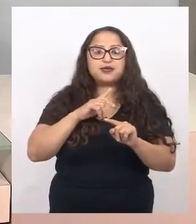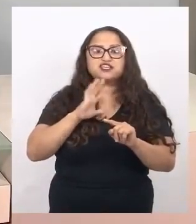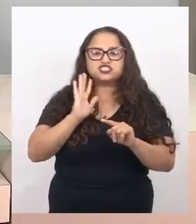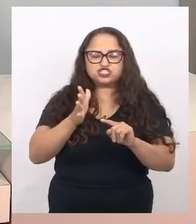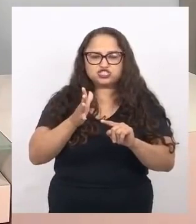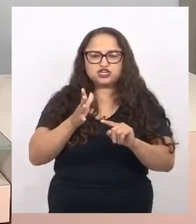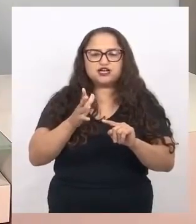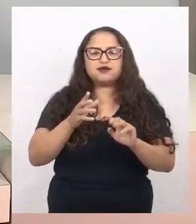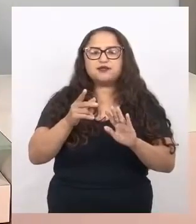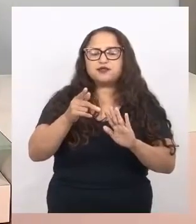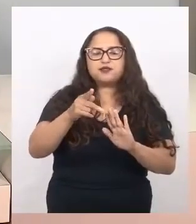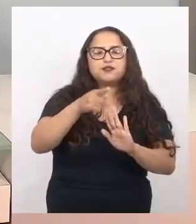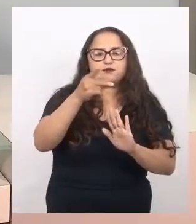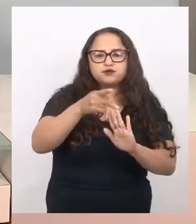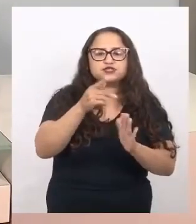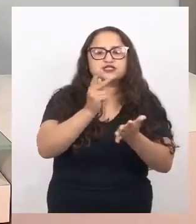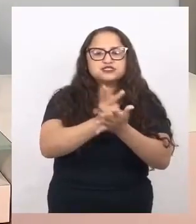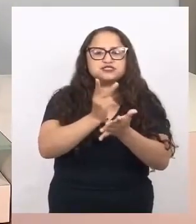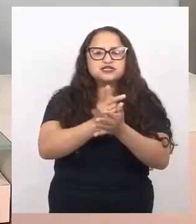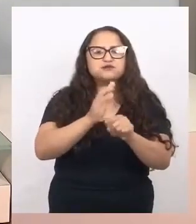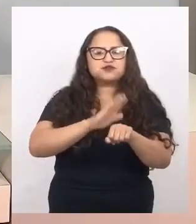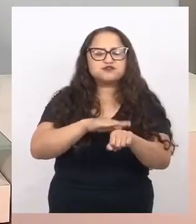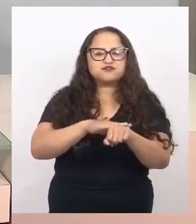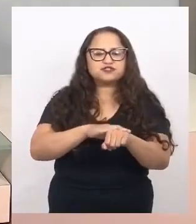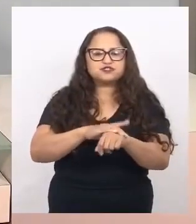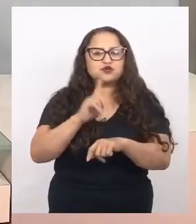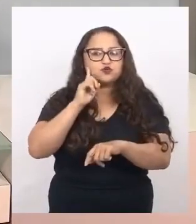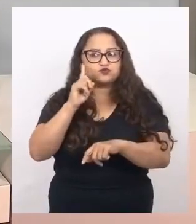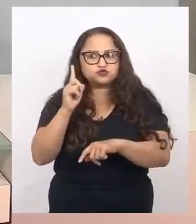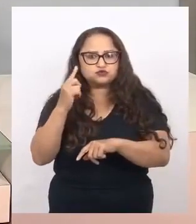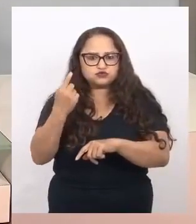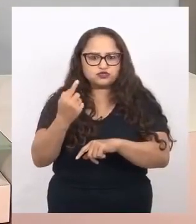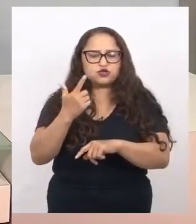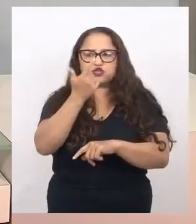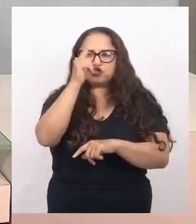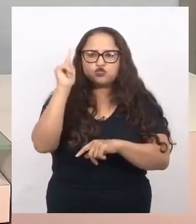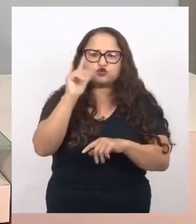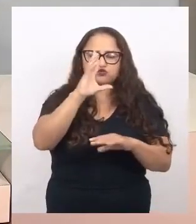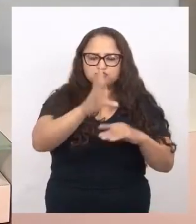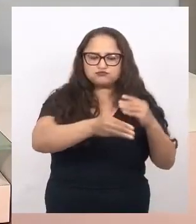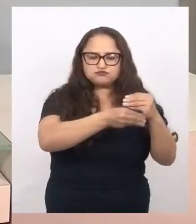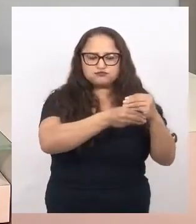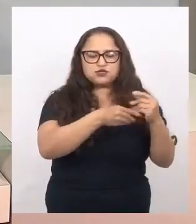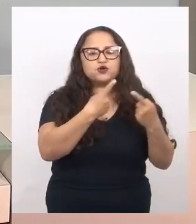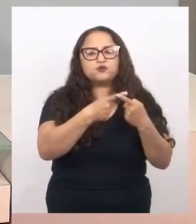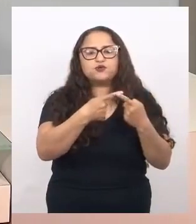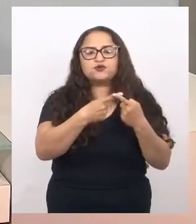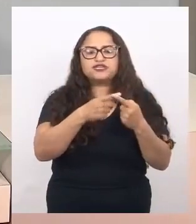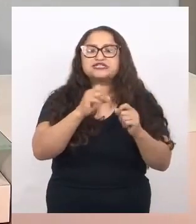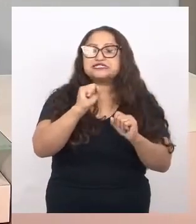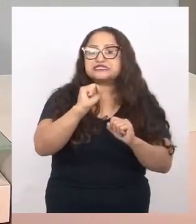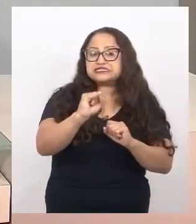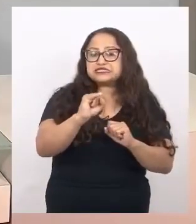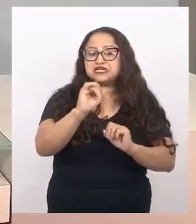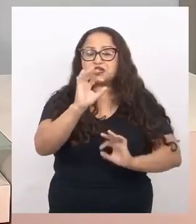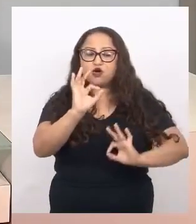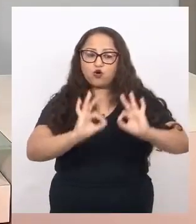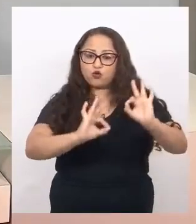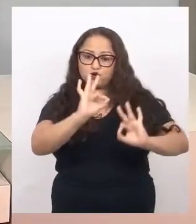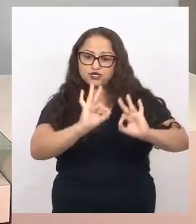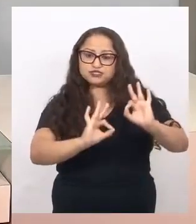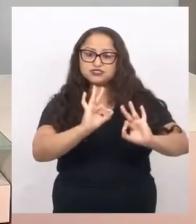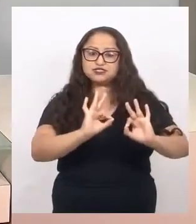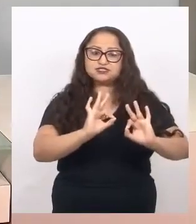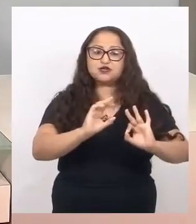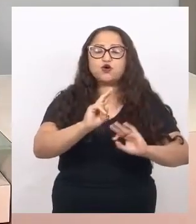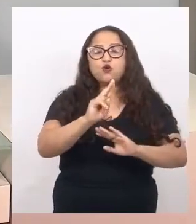na portaria, a gente sempre vai fazer um dia de atribuição e outro dia de associação, para que qualquer ajuste que tenha ficado